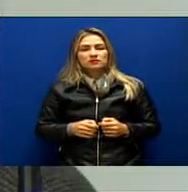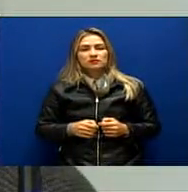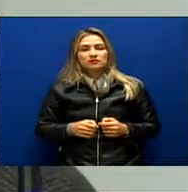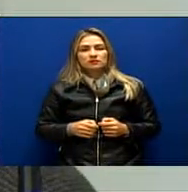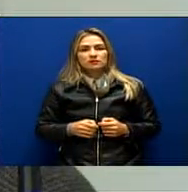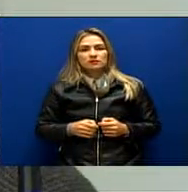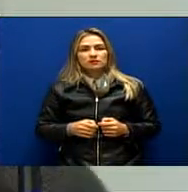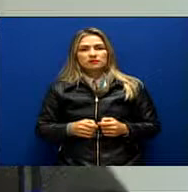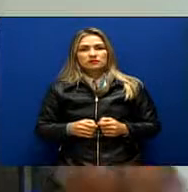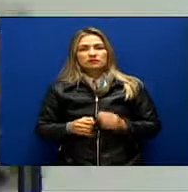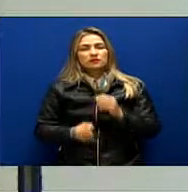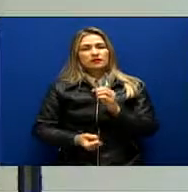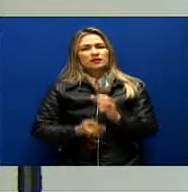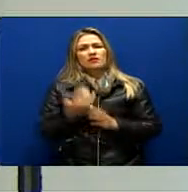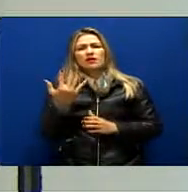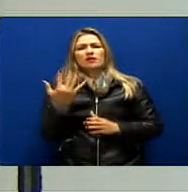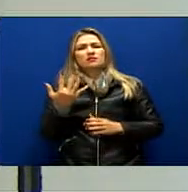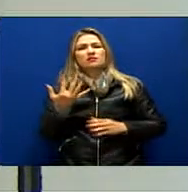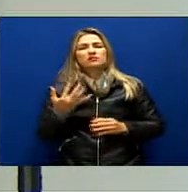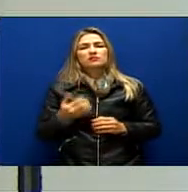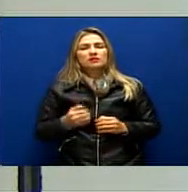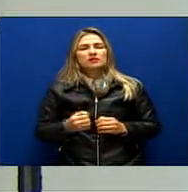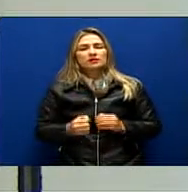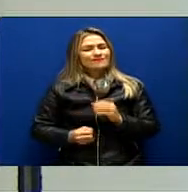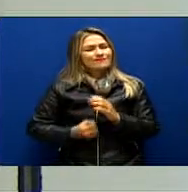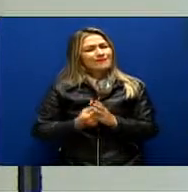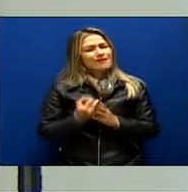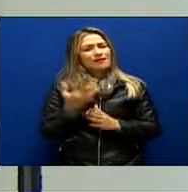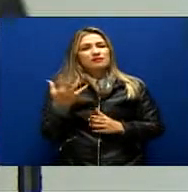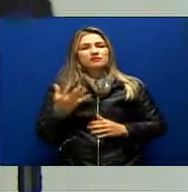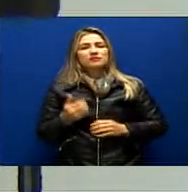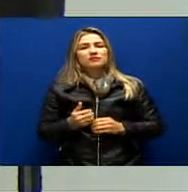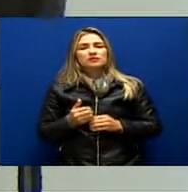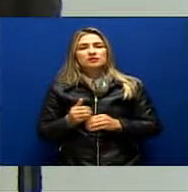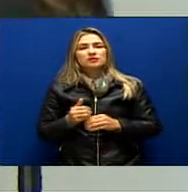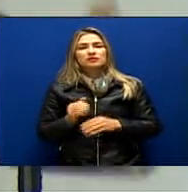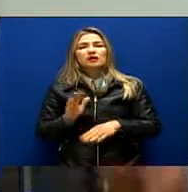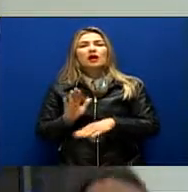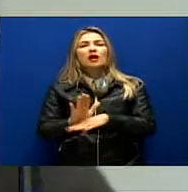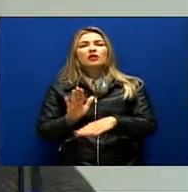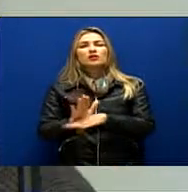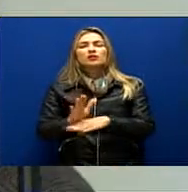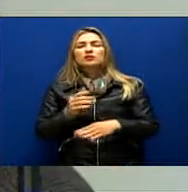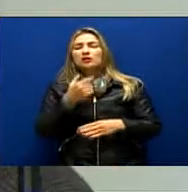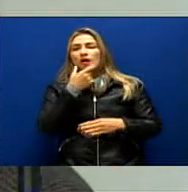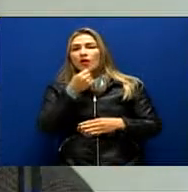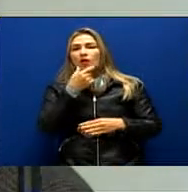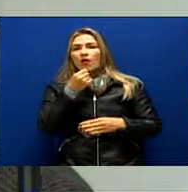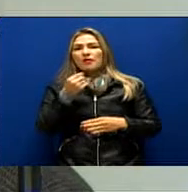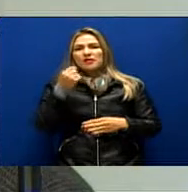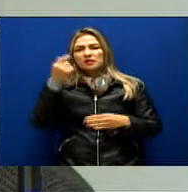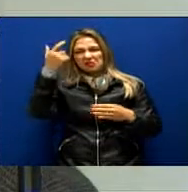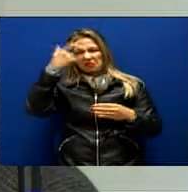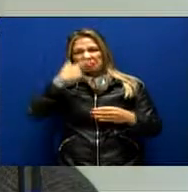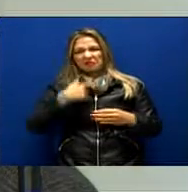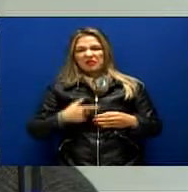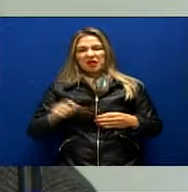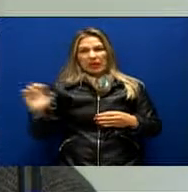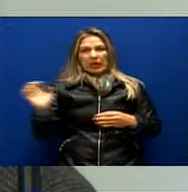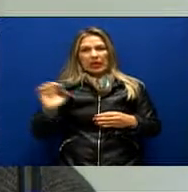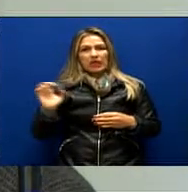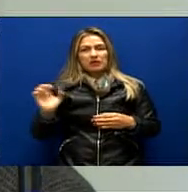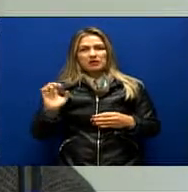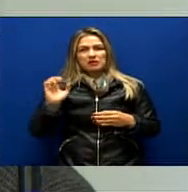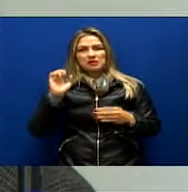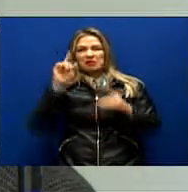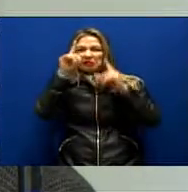vezes defendi uma pessoa que era travesti na minha cidade, imagina um travesti no